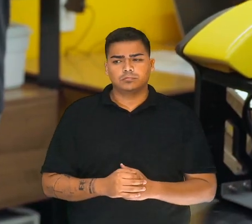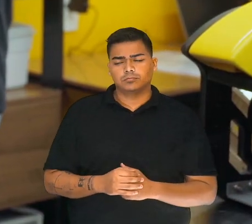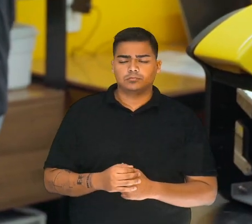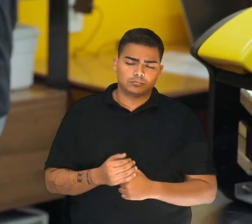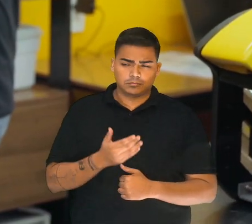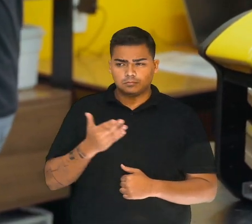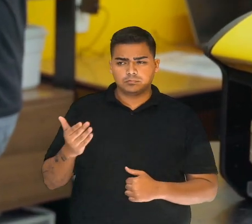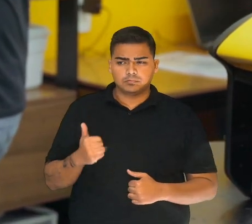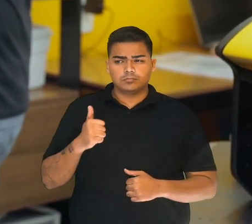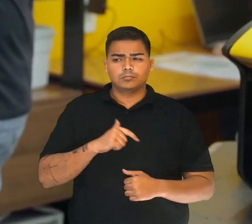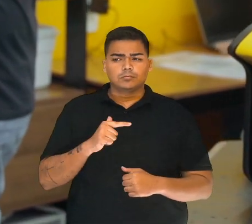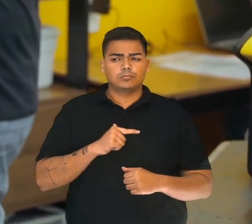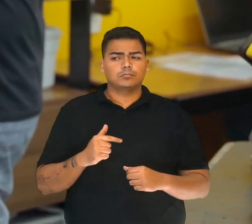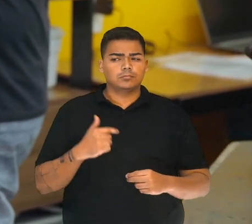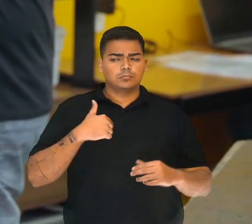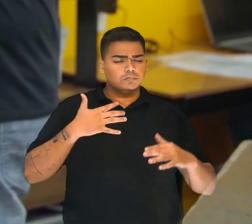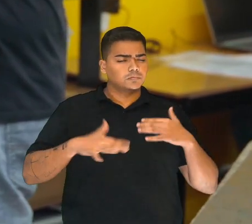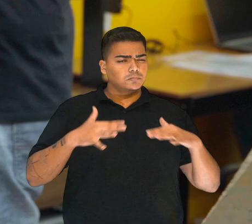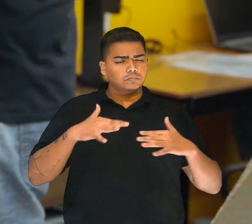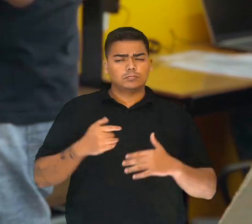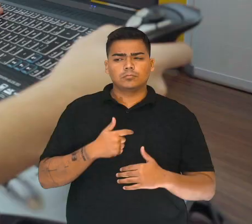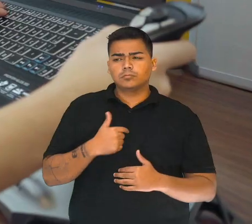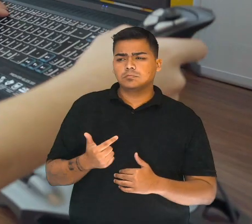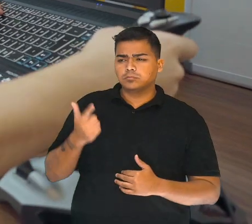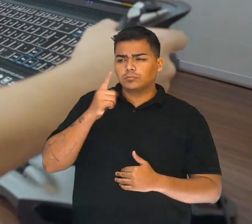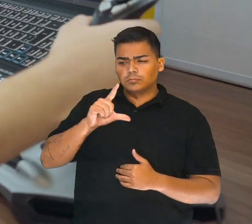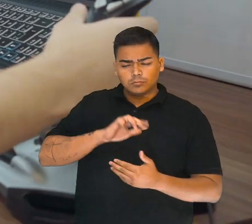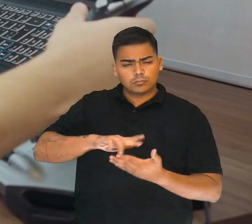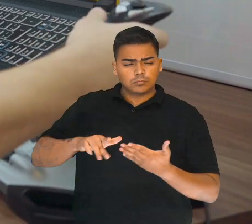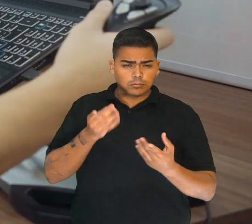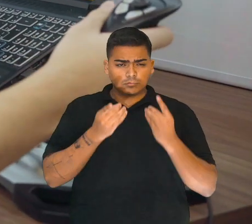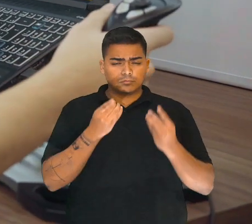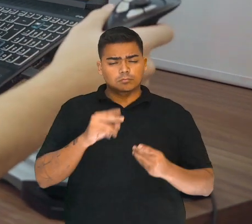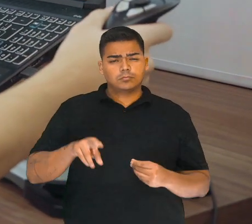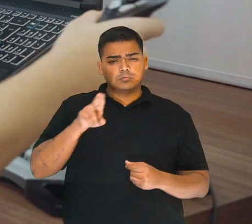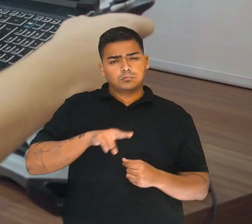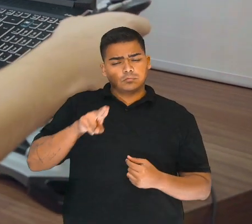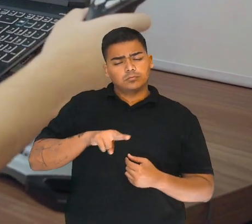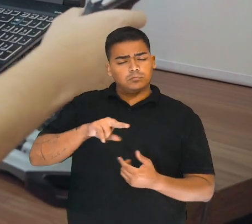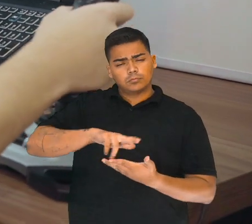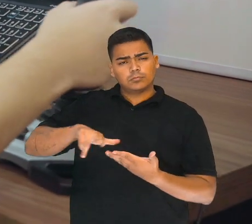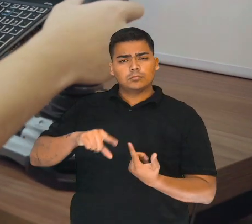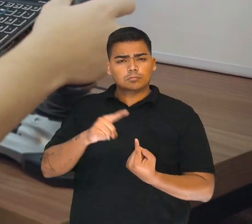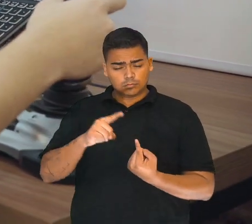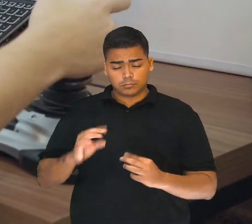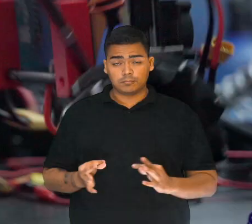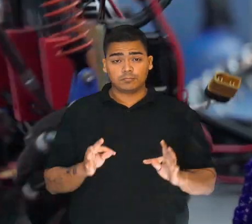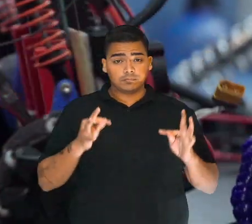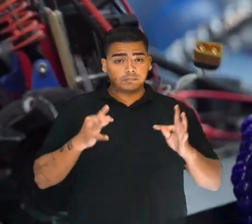Nós somos uma empresa especializada em robótica submarina. Eu e meu sócio, a gente trabalhou muito tempo no mercado de óleo e gás, que utiliza muito esse tipo de